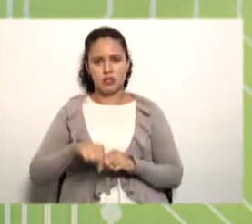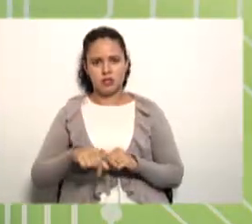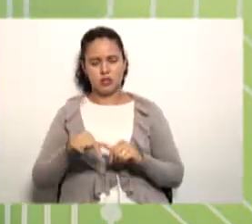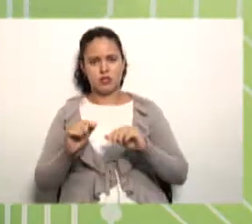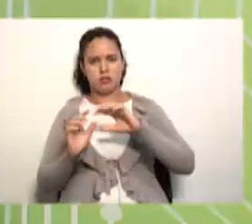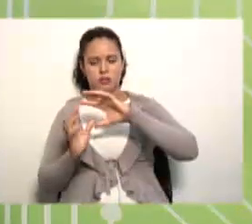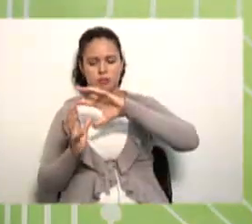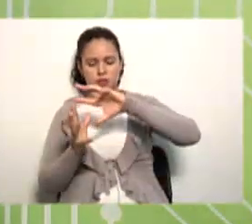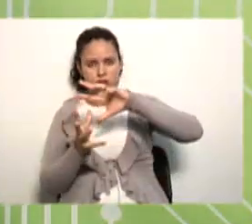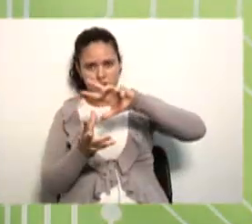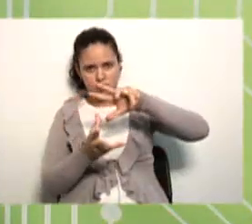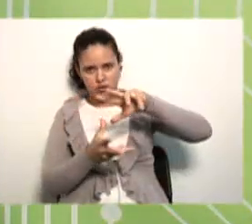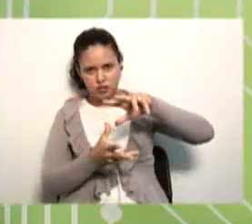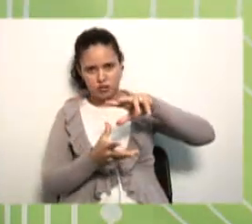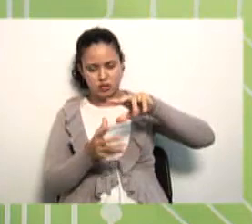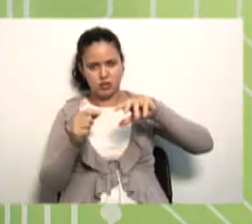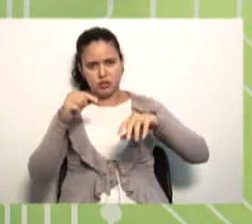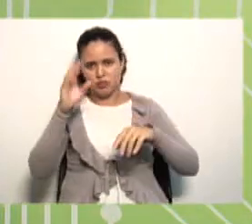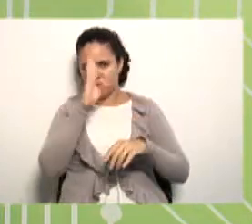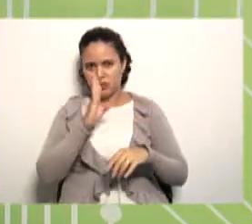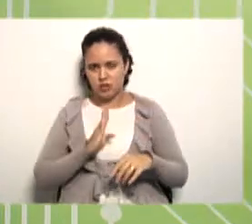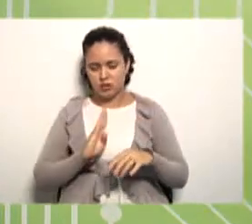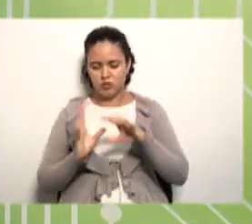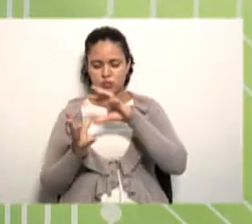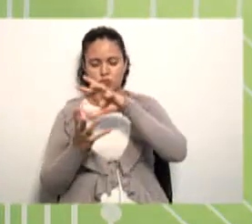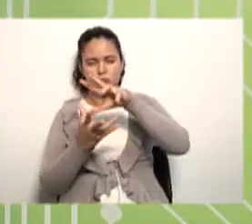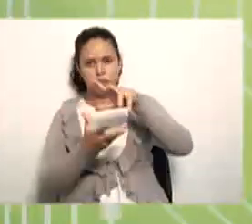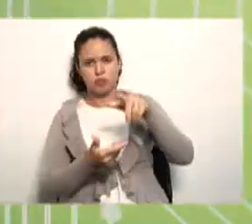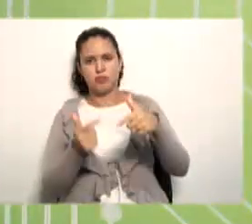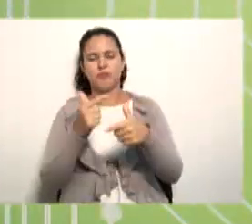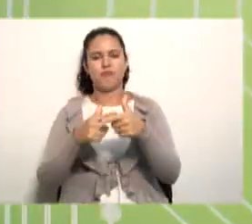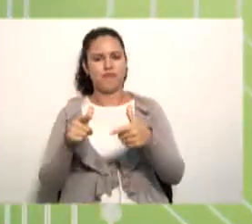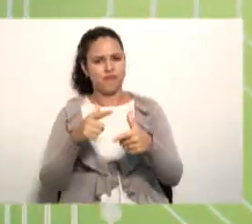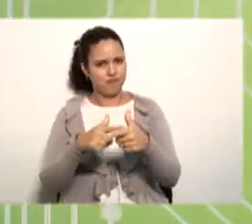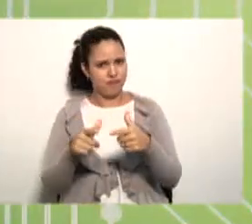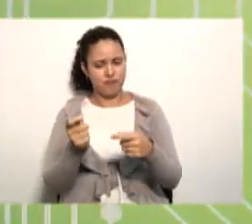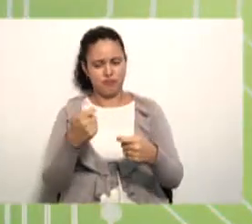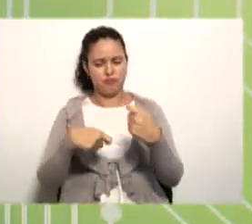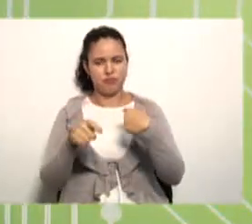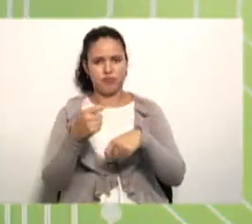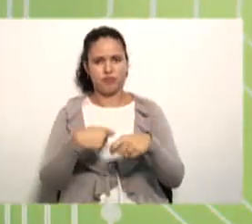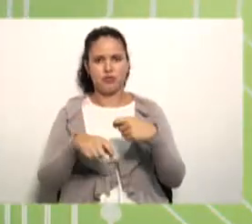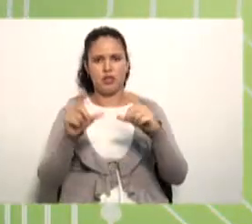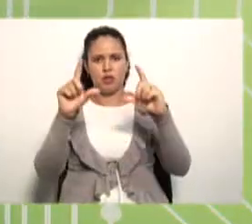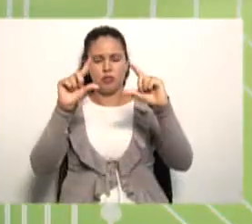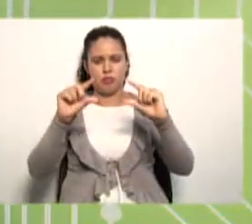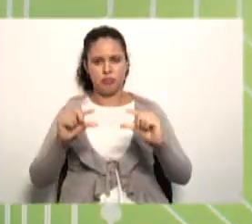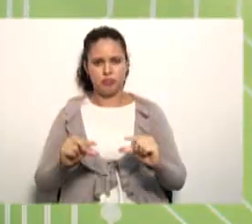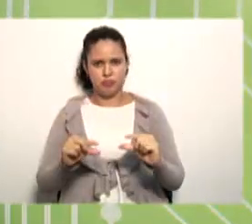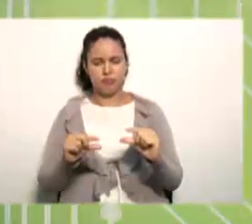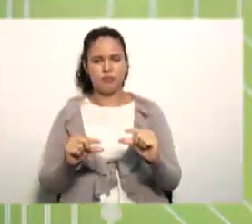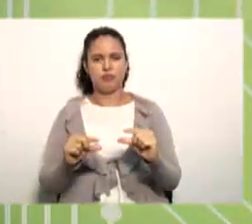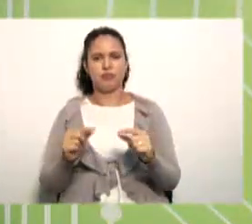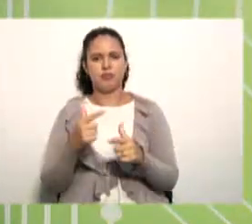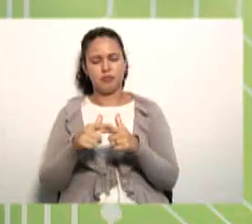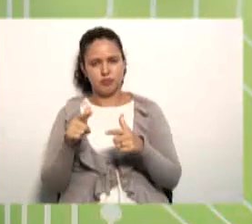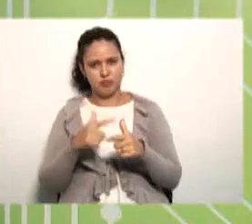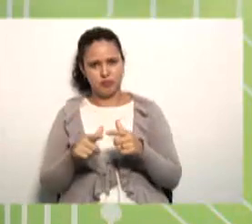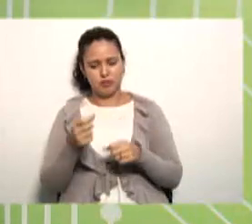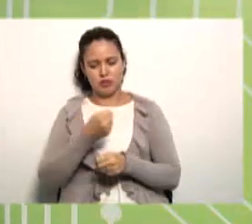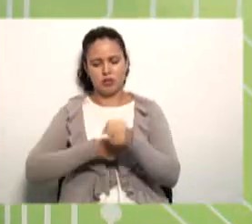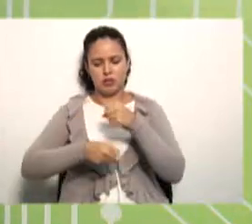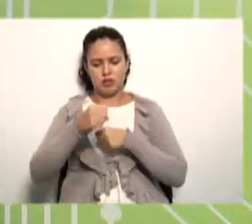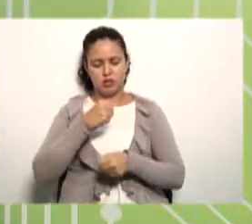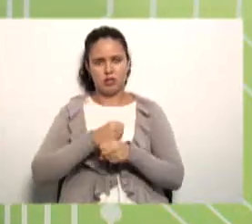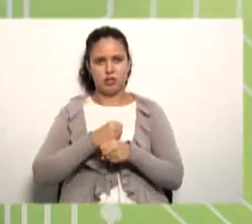no mundo e está se aprofundando aqui no Brasil até hoje, em 2010, a gente teve um começo do programa de 2009 e 2010. Começou o programa